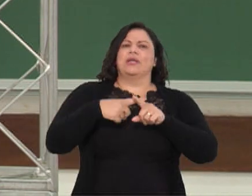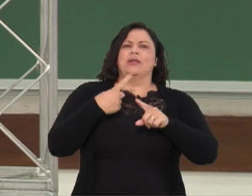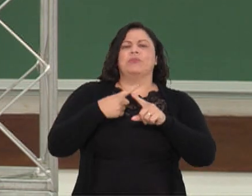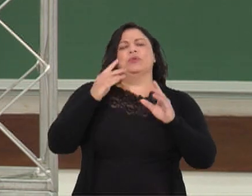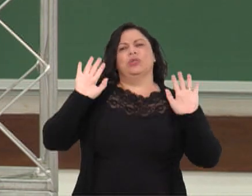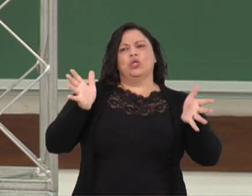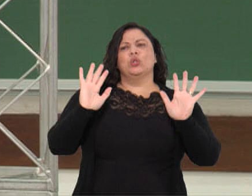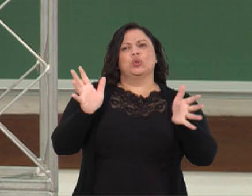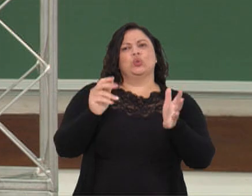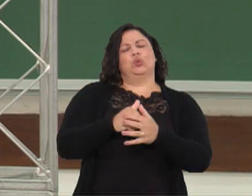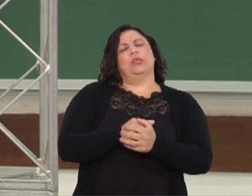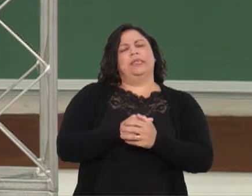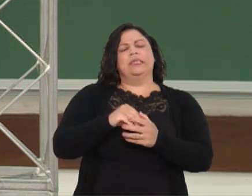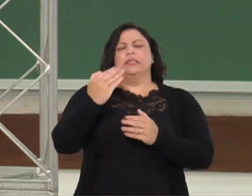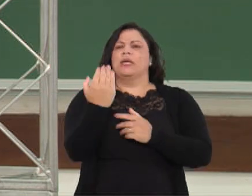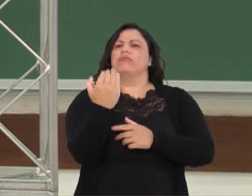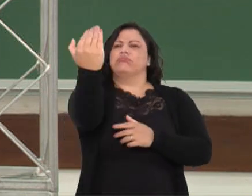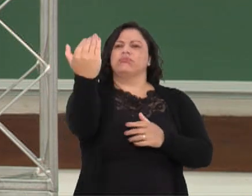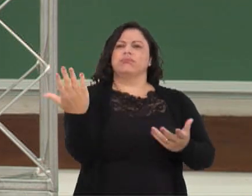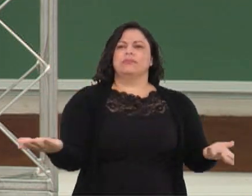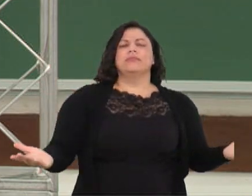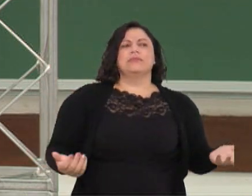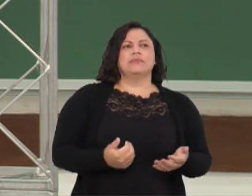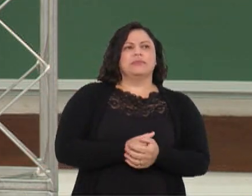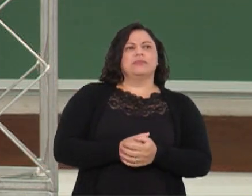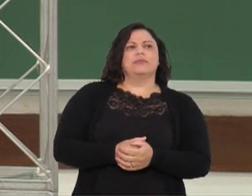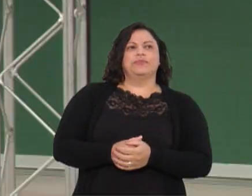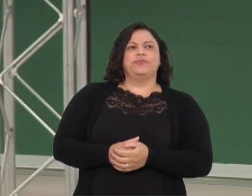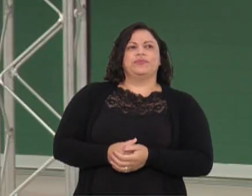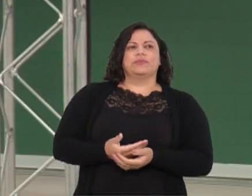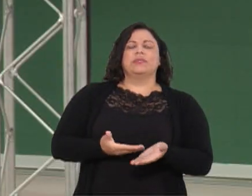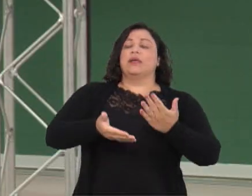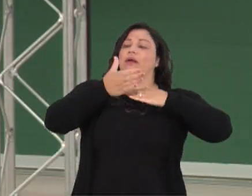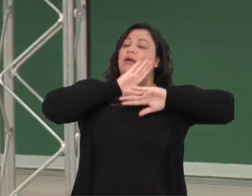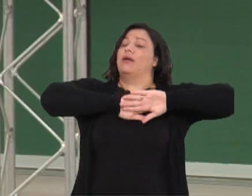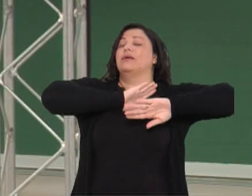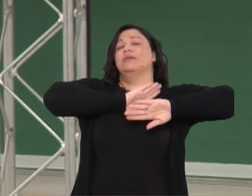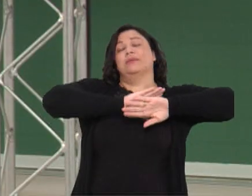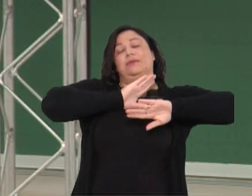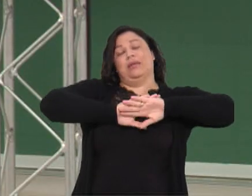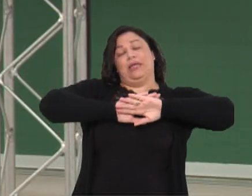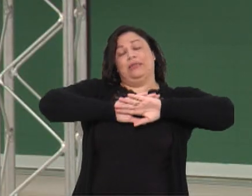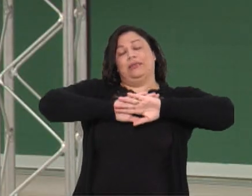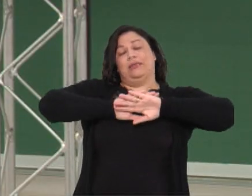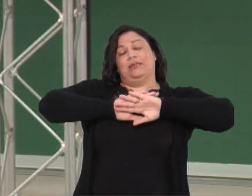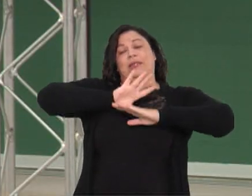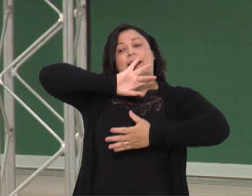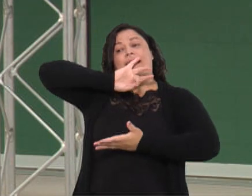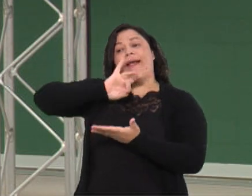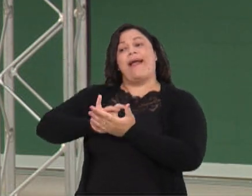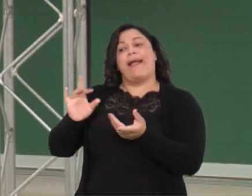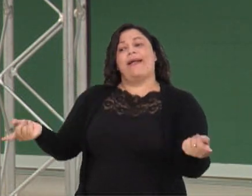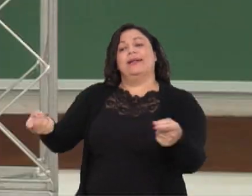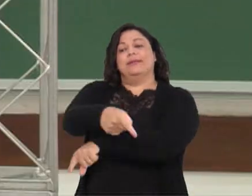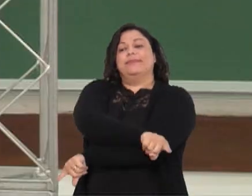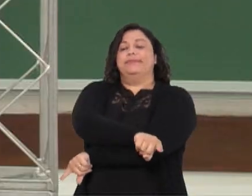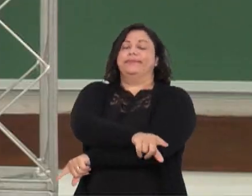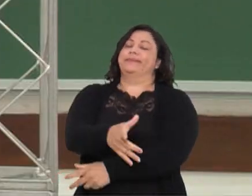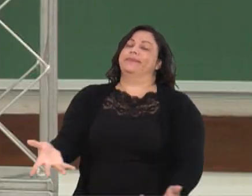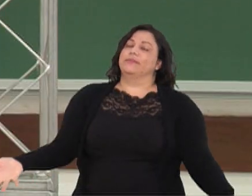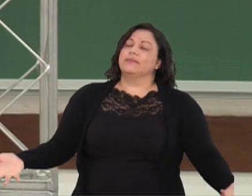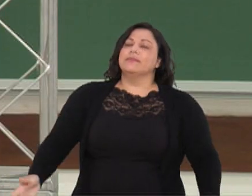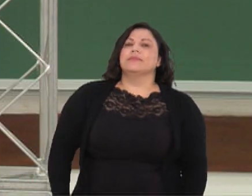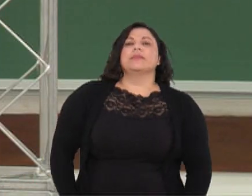corrida? A ideologia dessa realidade invertida é justamente isso.